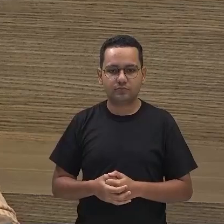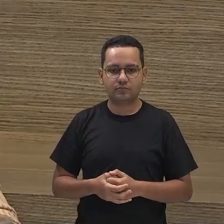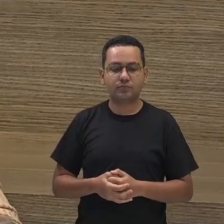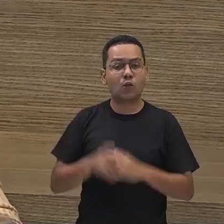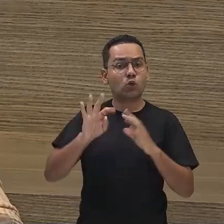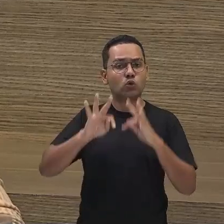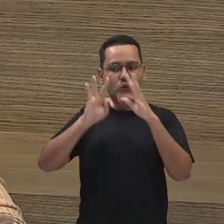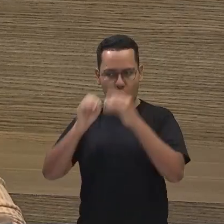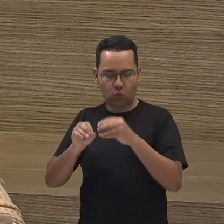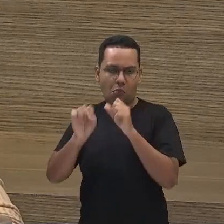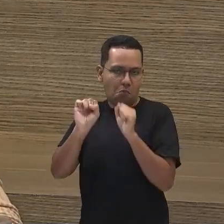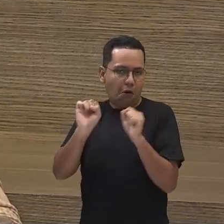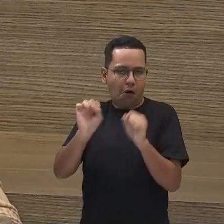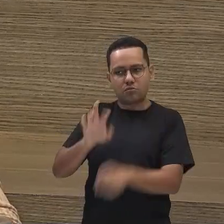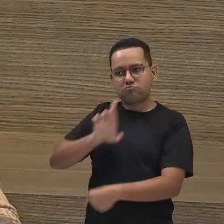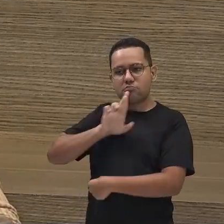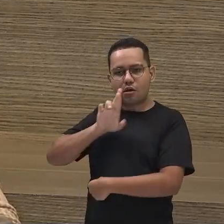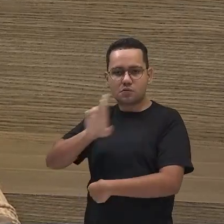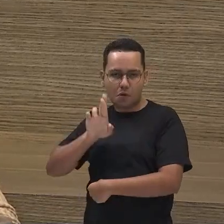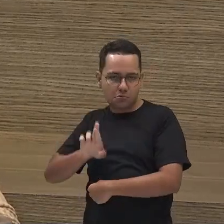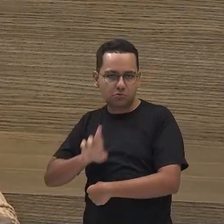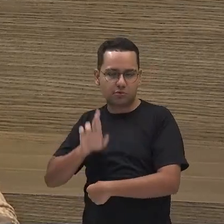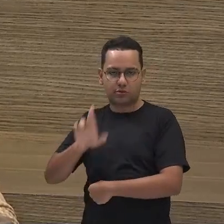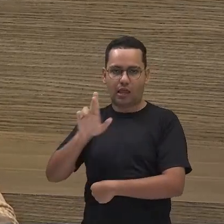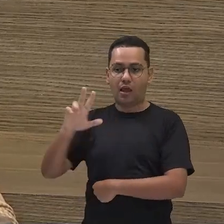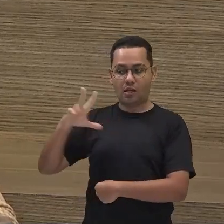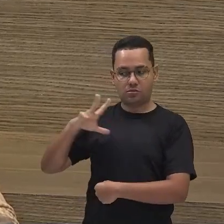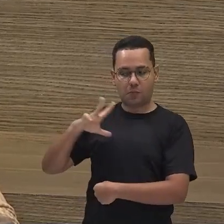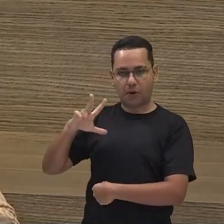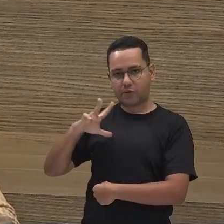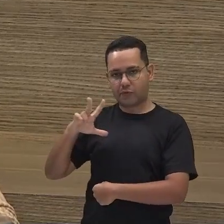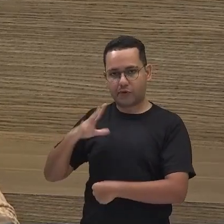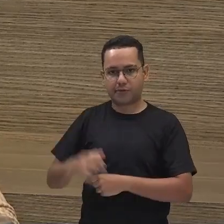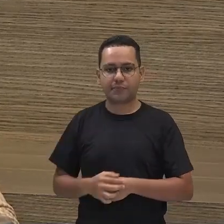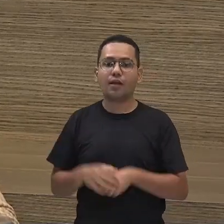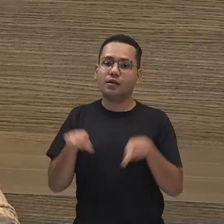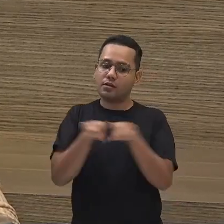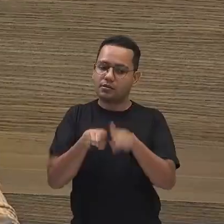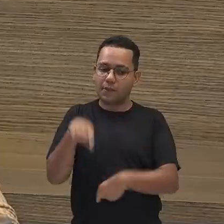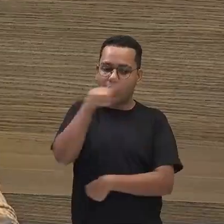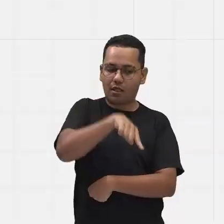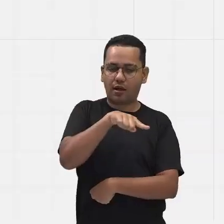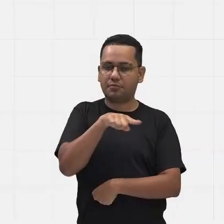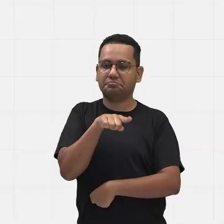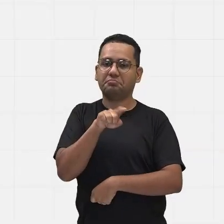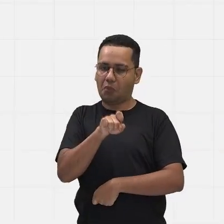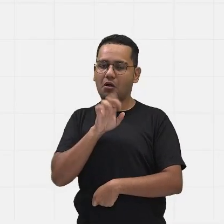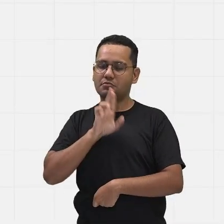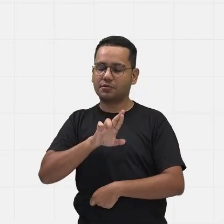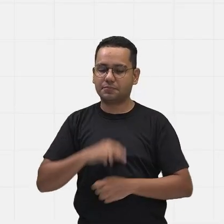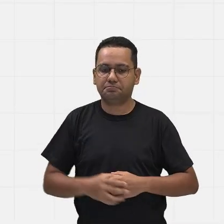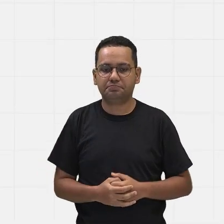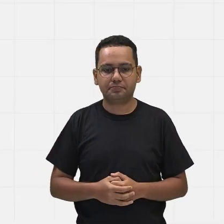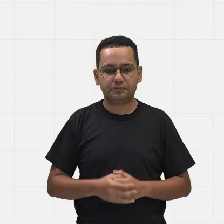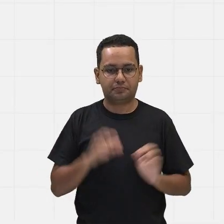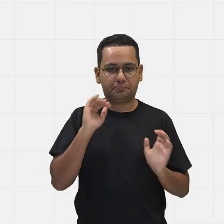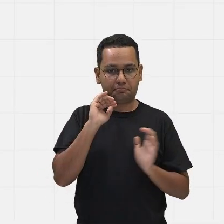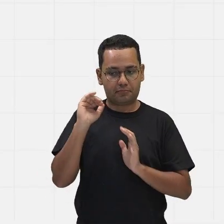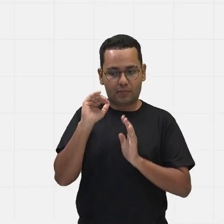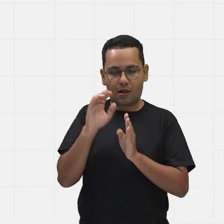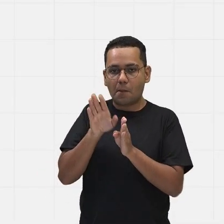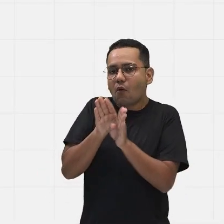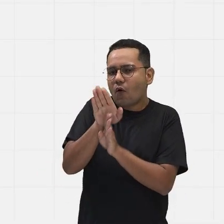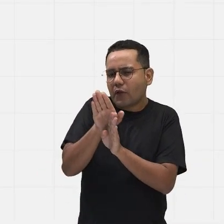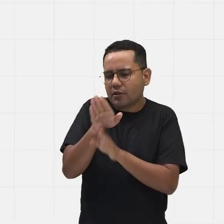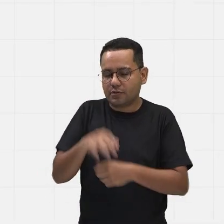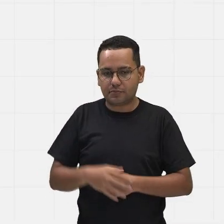eles respondem, conseguem responder para vocês no chat privado e no público também. Aí, seguindo, a gente põe uma observação,